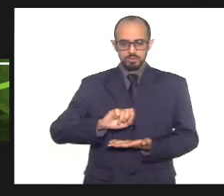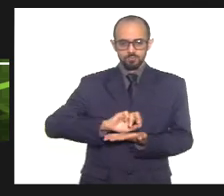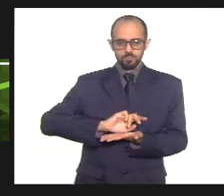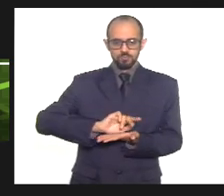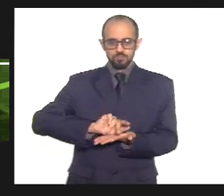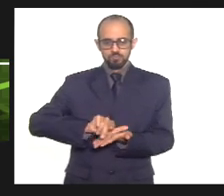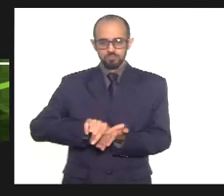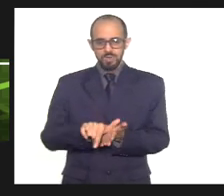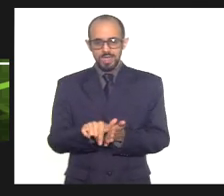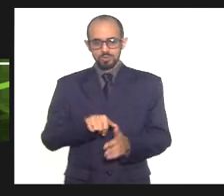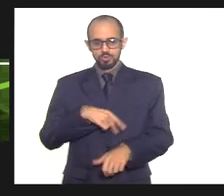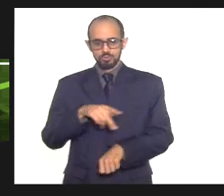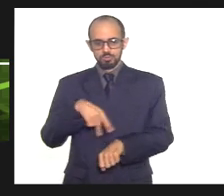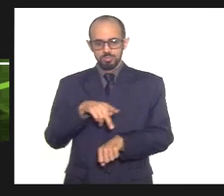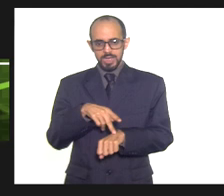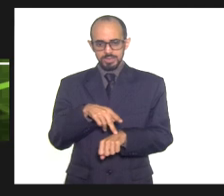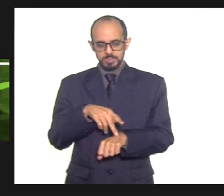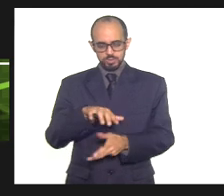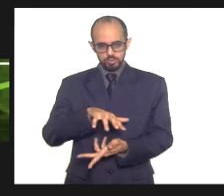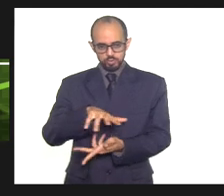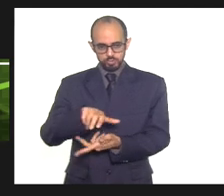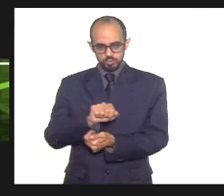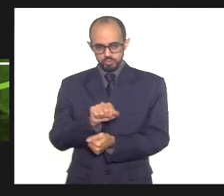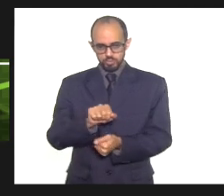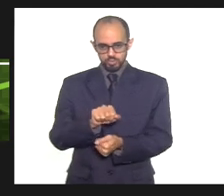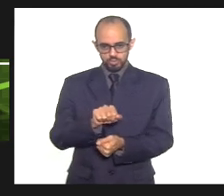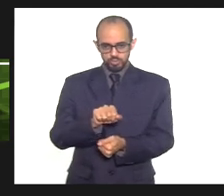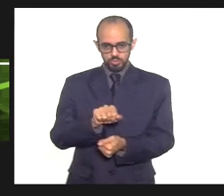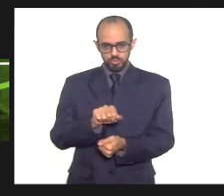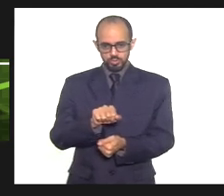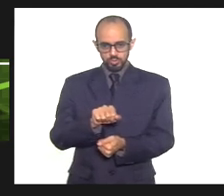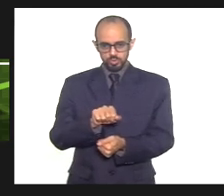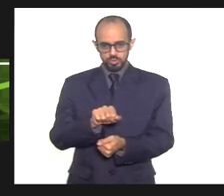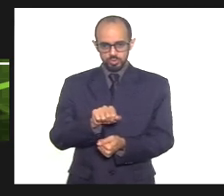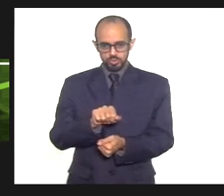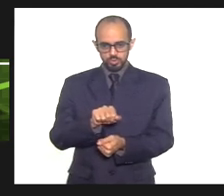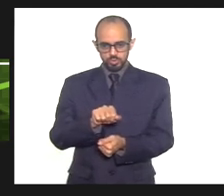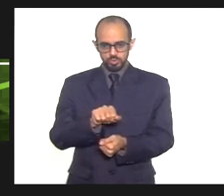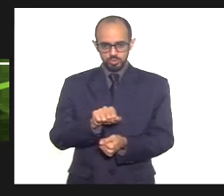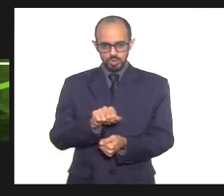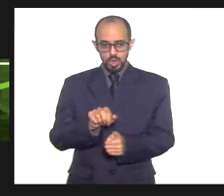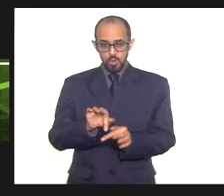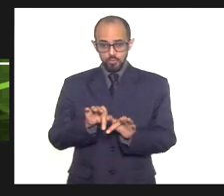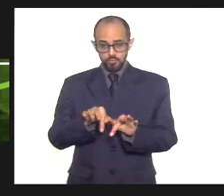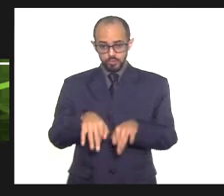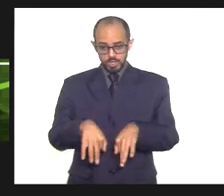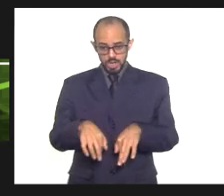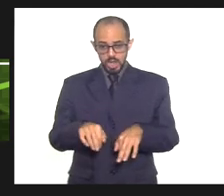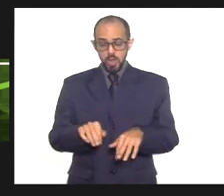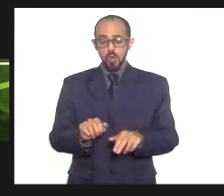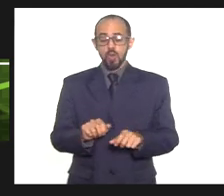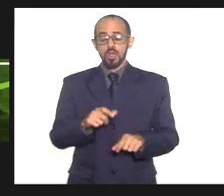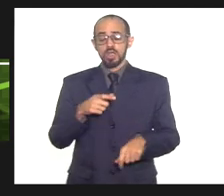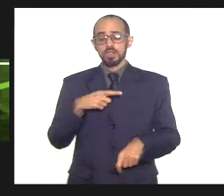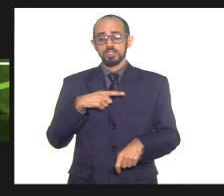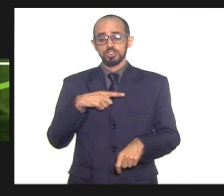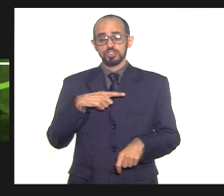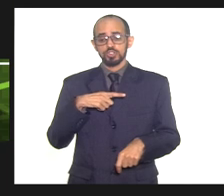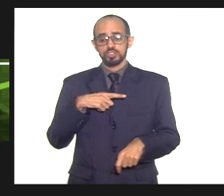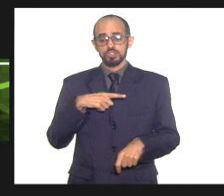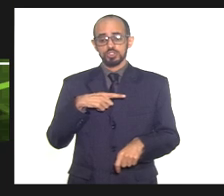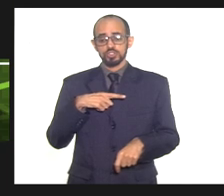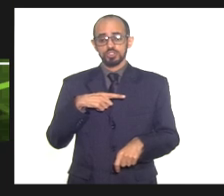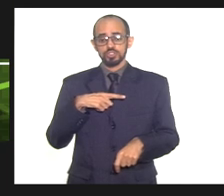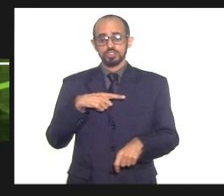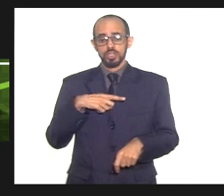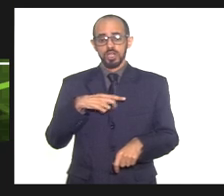em diversos países do mundo. E concluía que o Brasil era o